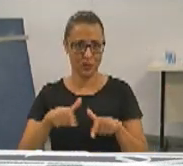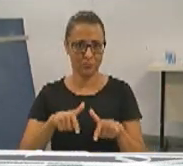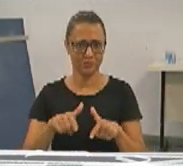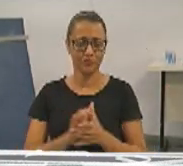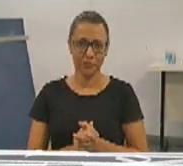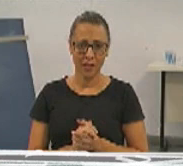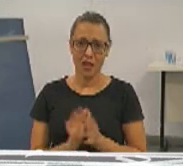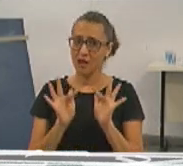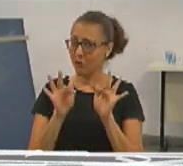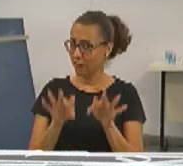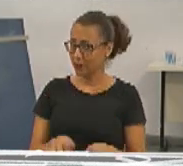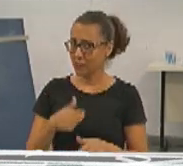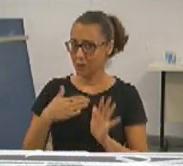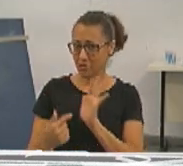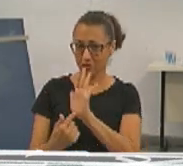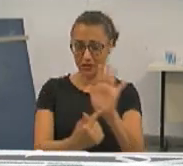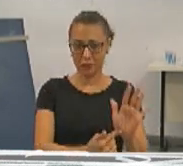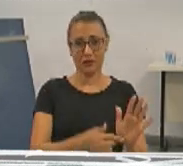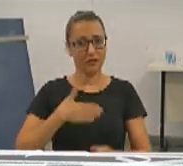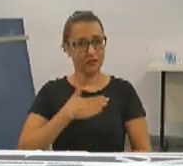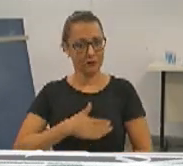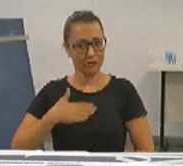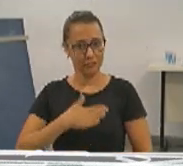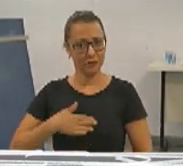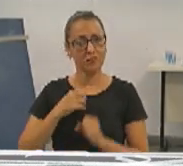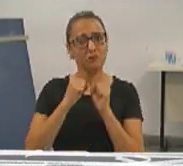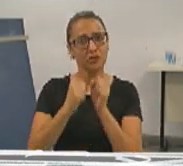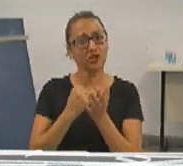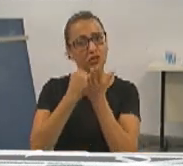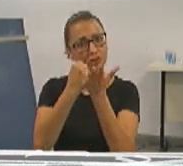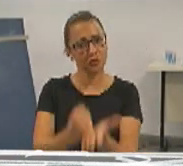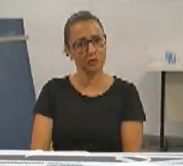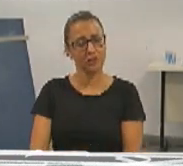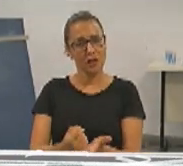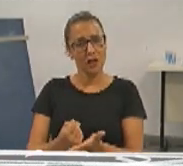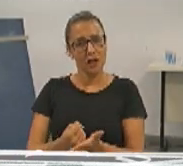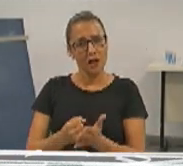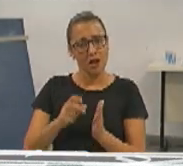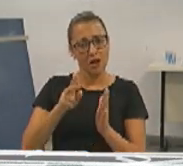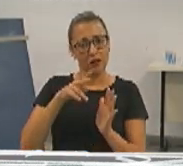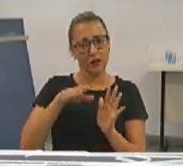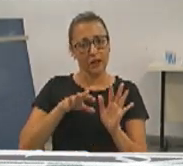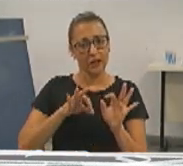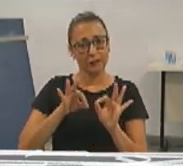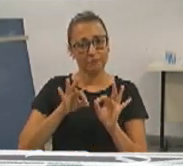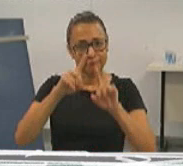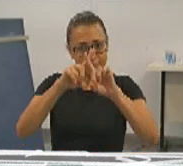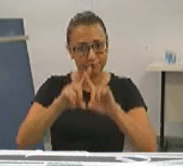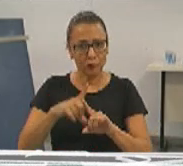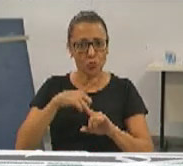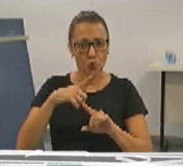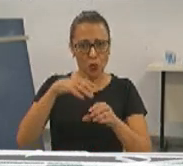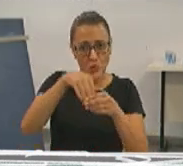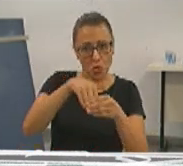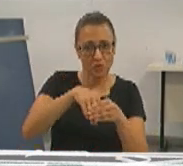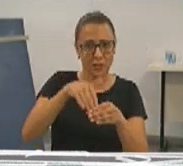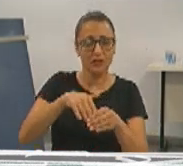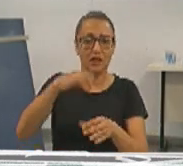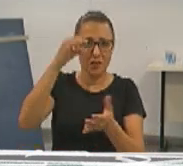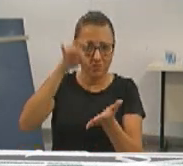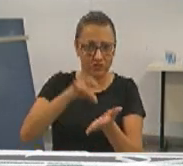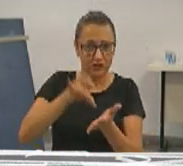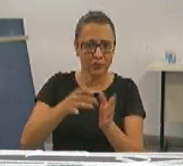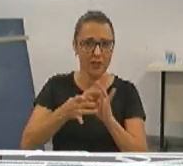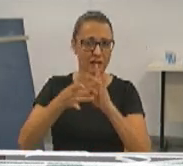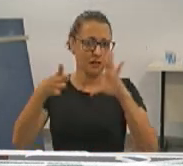Termino aqui minha apresentação expressando minha satisfação em poder fazer parte de um processo verdadeiramente democrático, que é como se consolida a consulta prévia para os